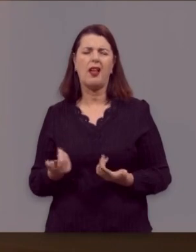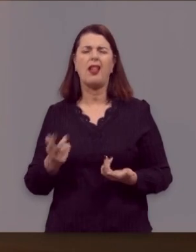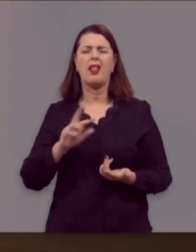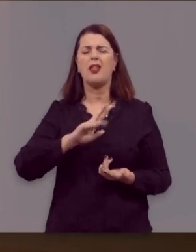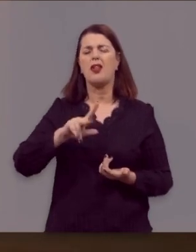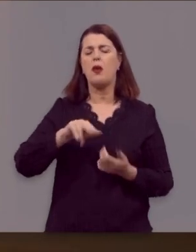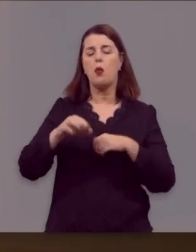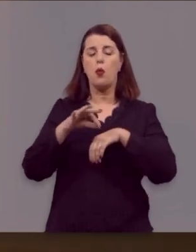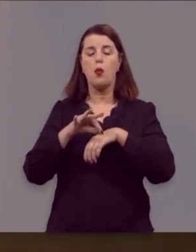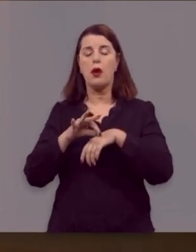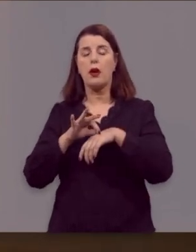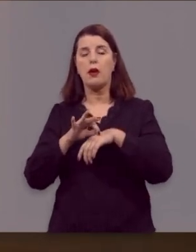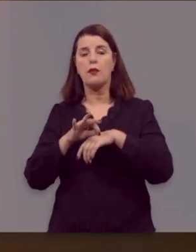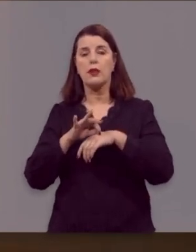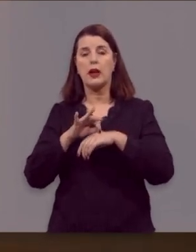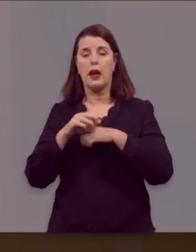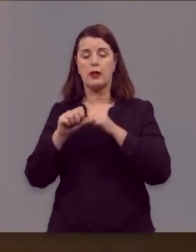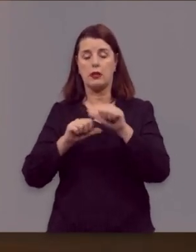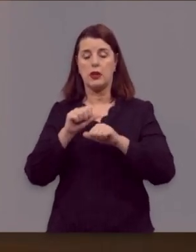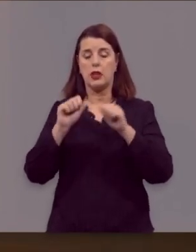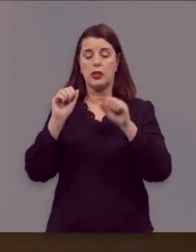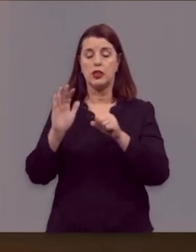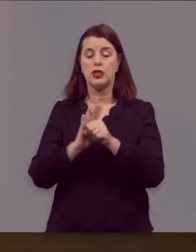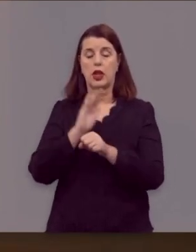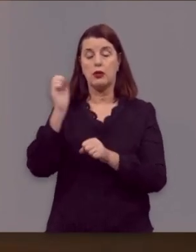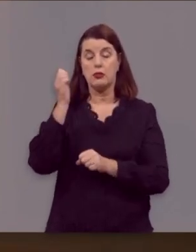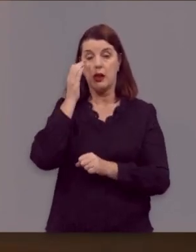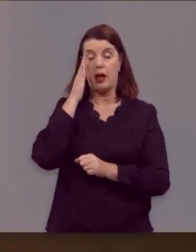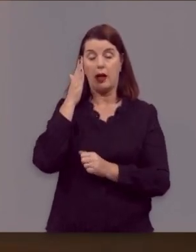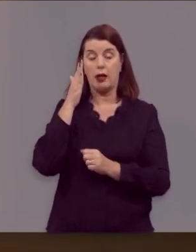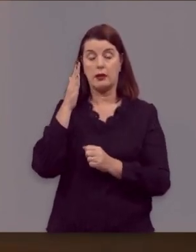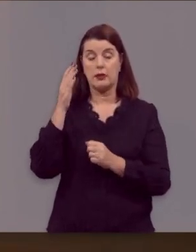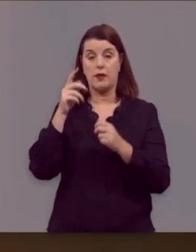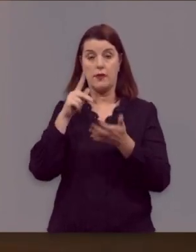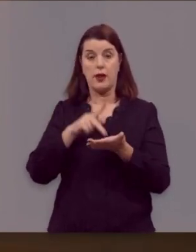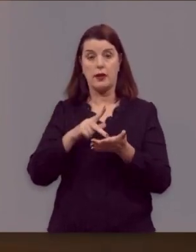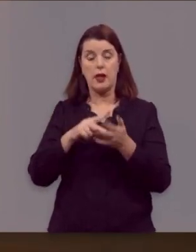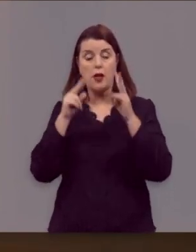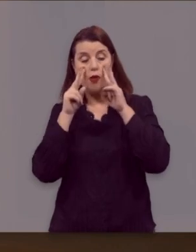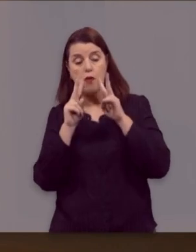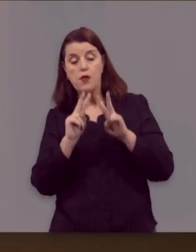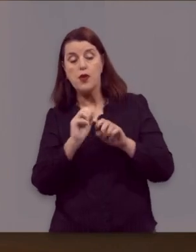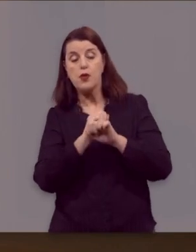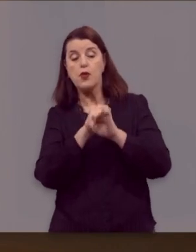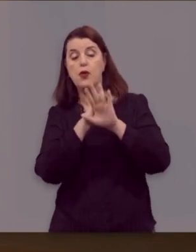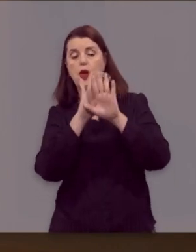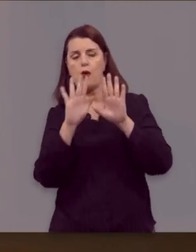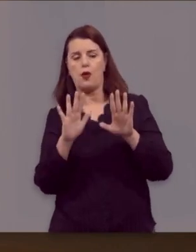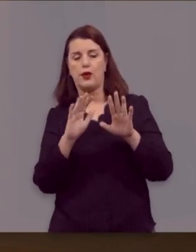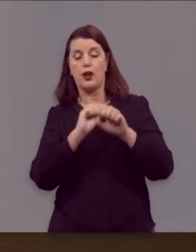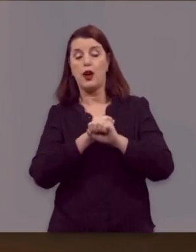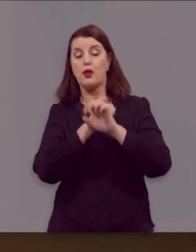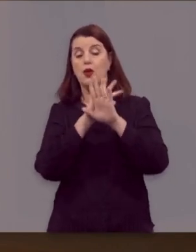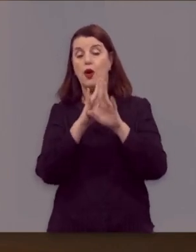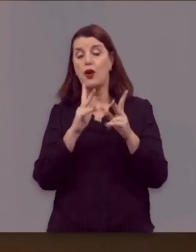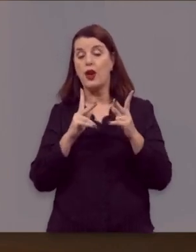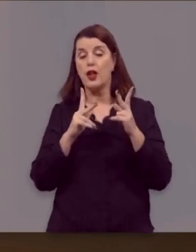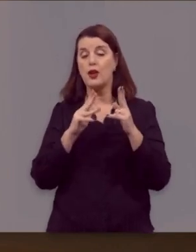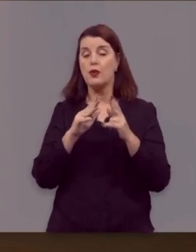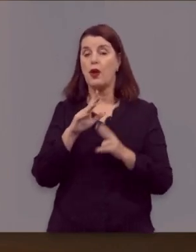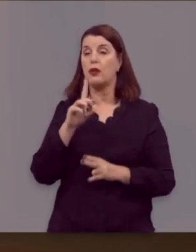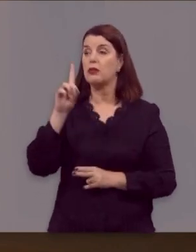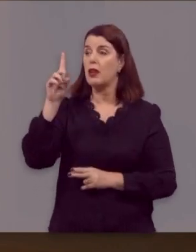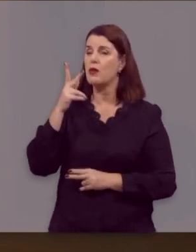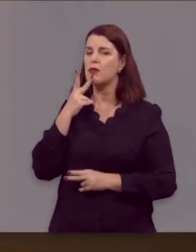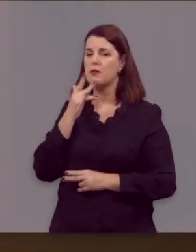não apenas o Verbo se fez carne e habitou entre nós, cheio de graça e de verdade, mas vimos a sua glória, glória como do